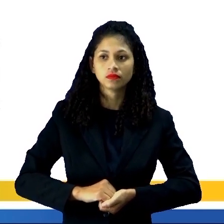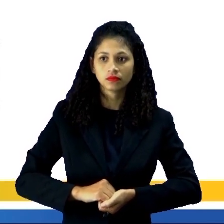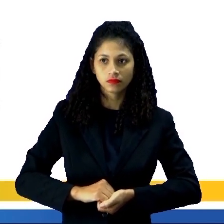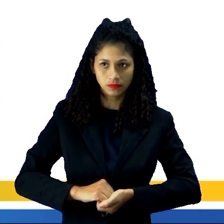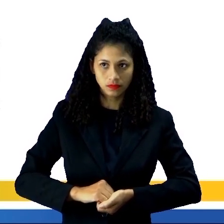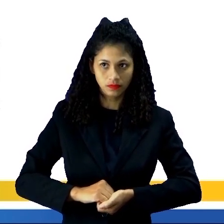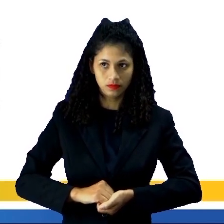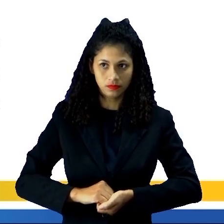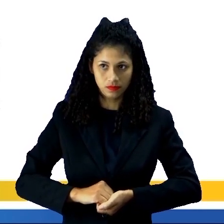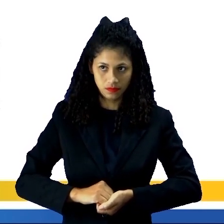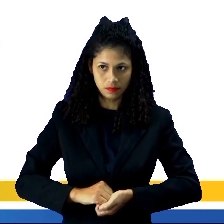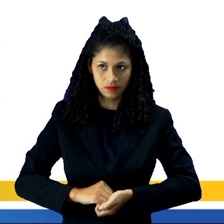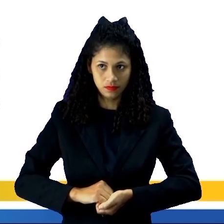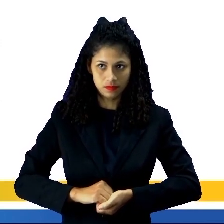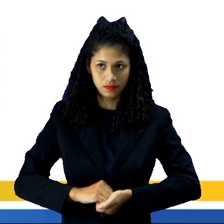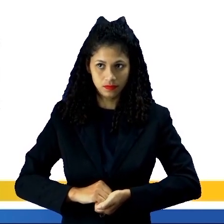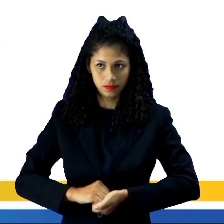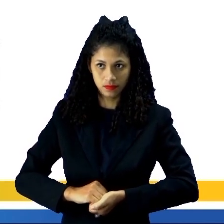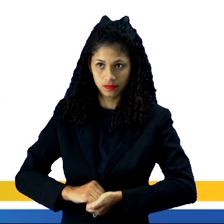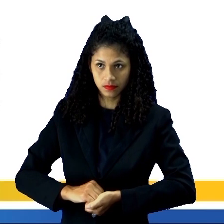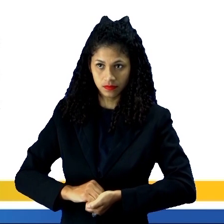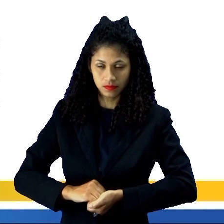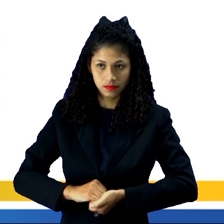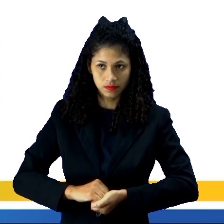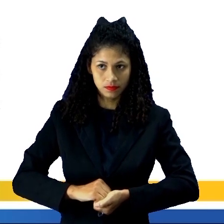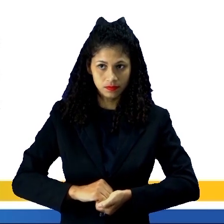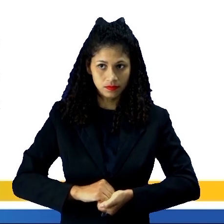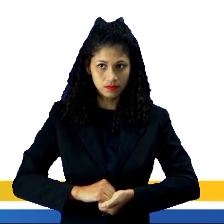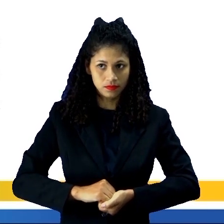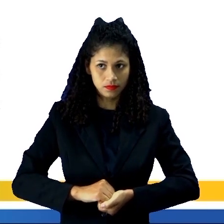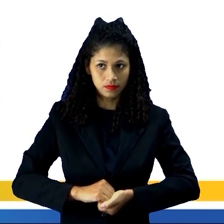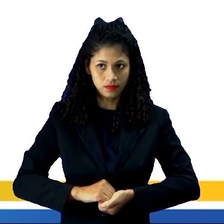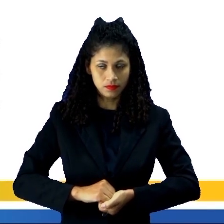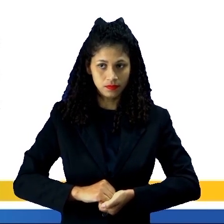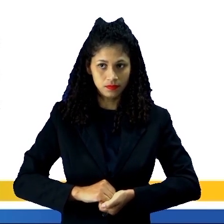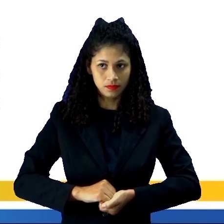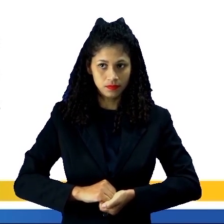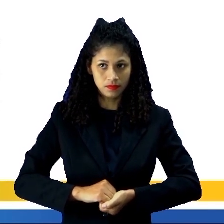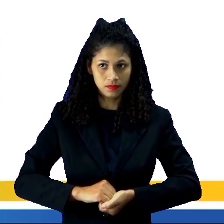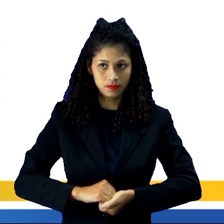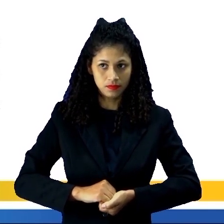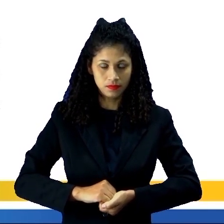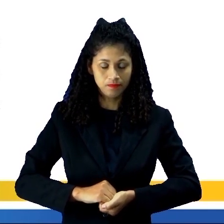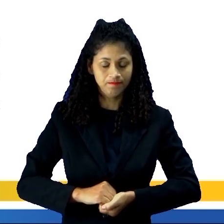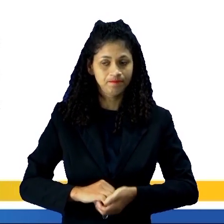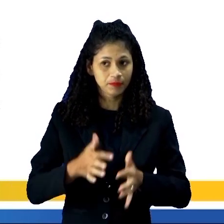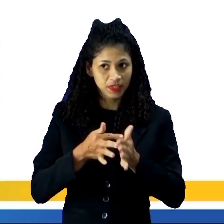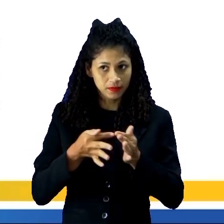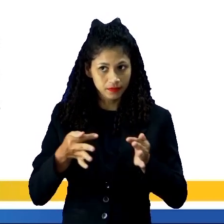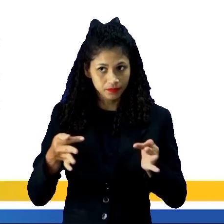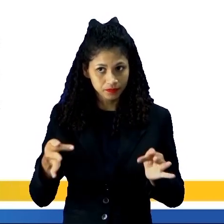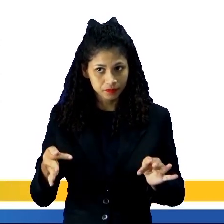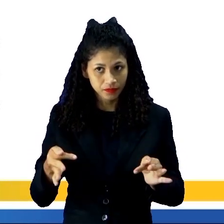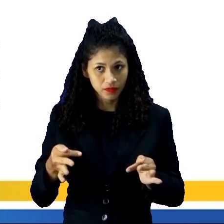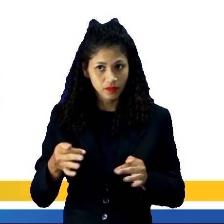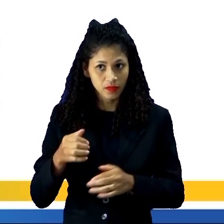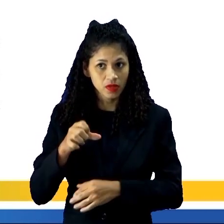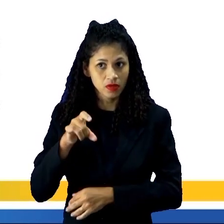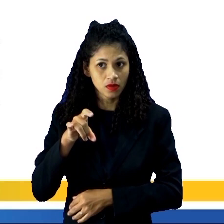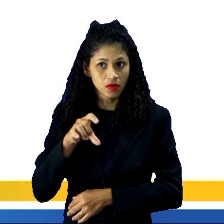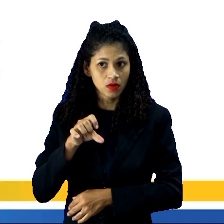verb won? The independent clause is, the chef studied in Paris. Nessa frase, o who